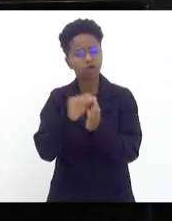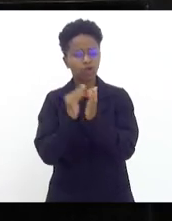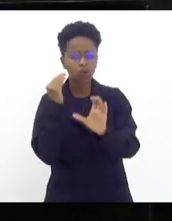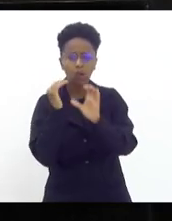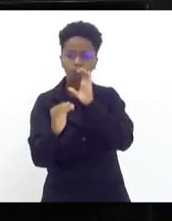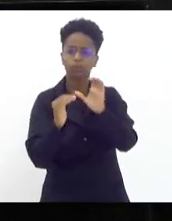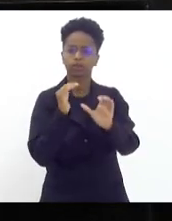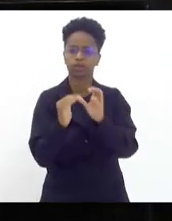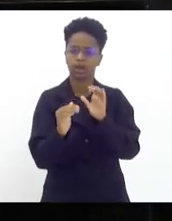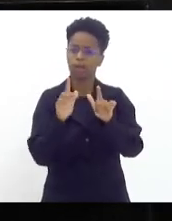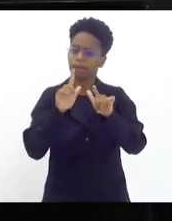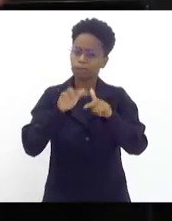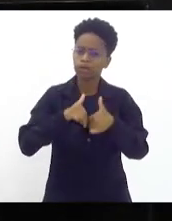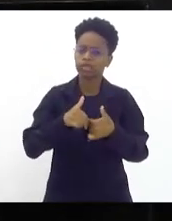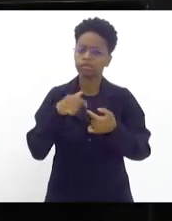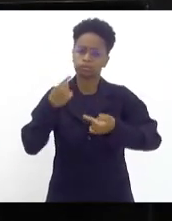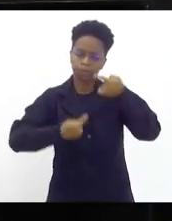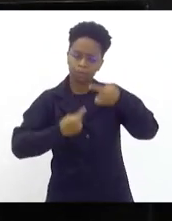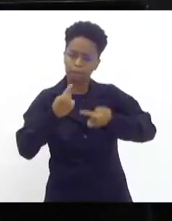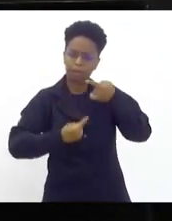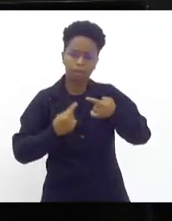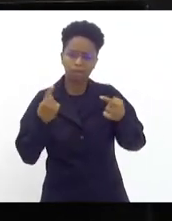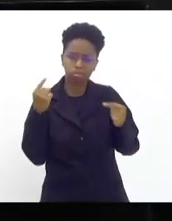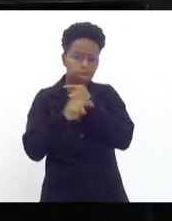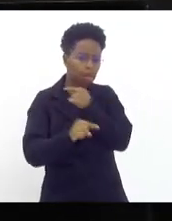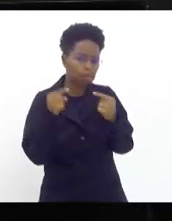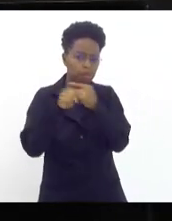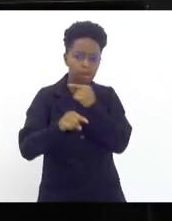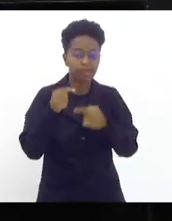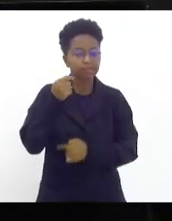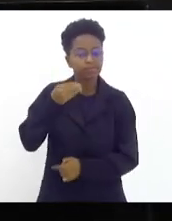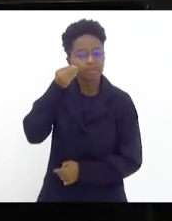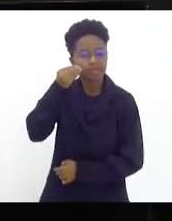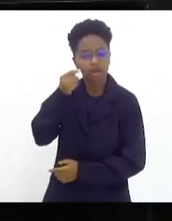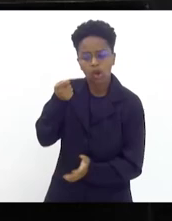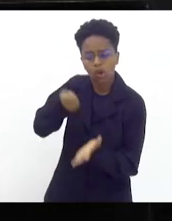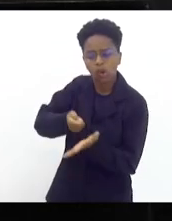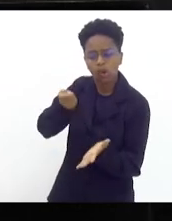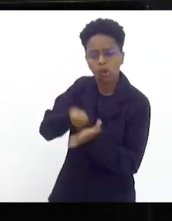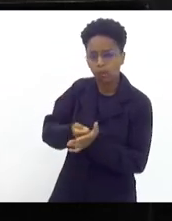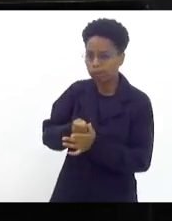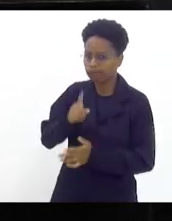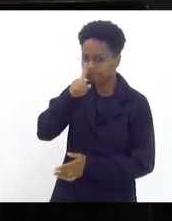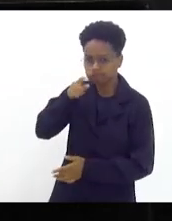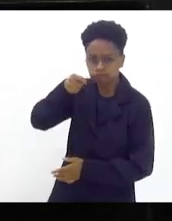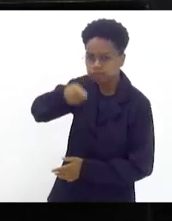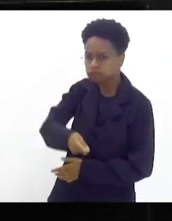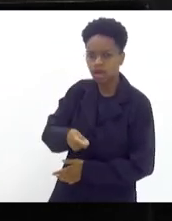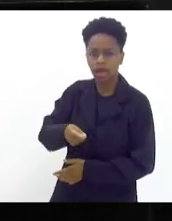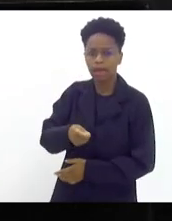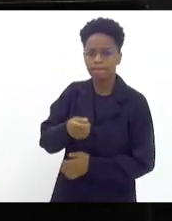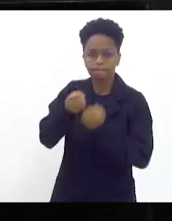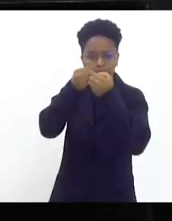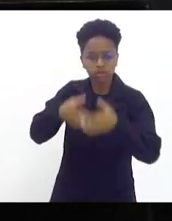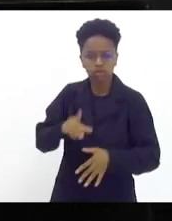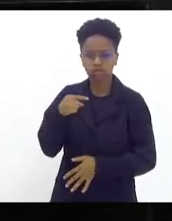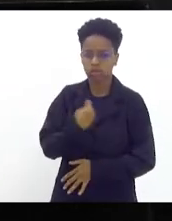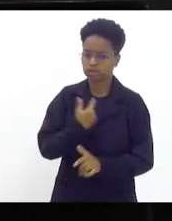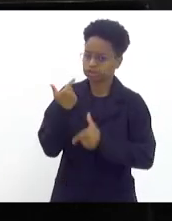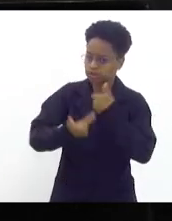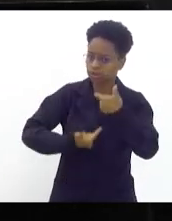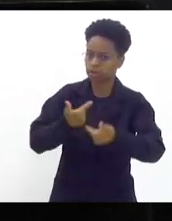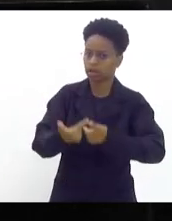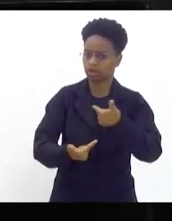pelo debate atravessado por querer impor na marra na força prejuízos aos nossos trabalhadores